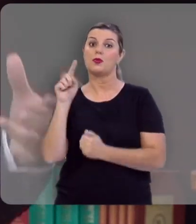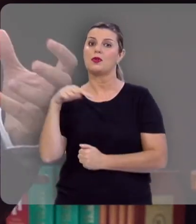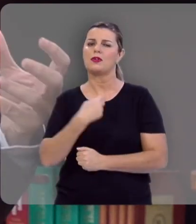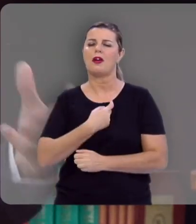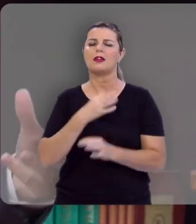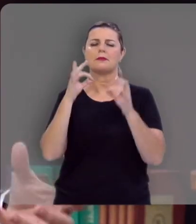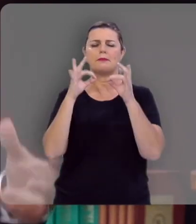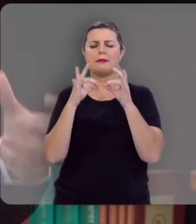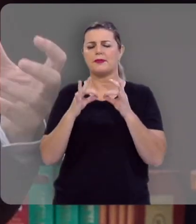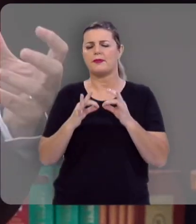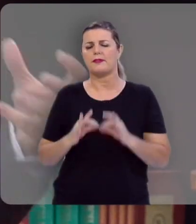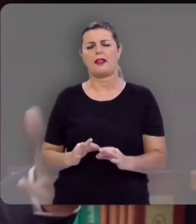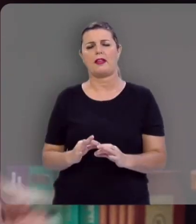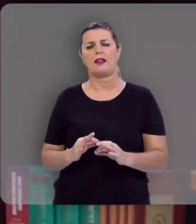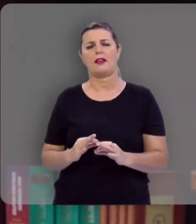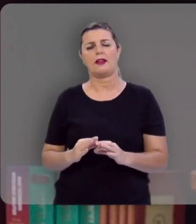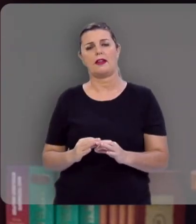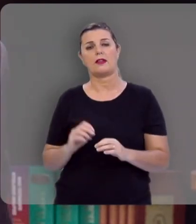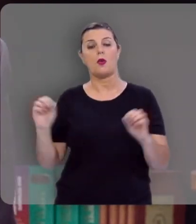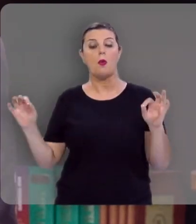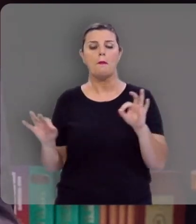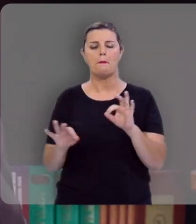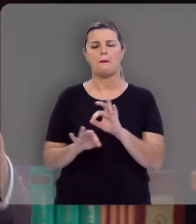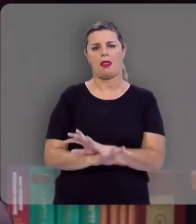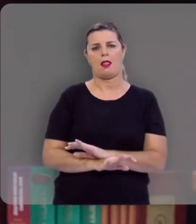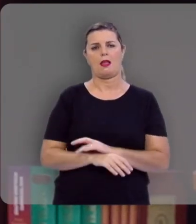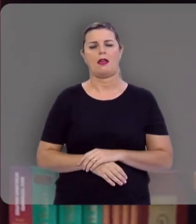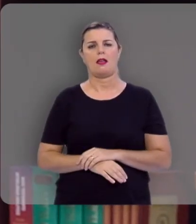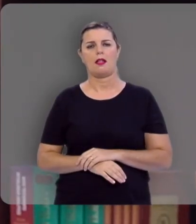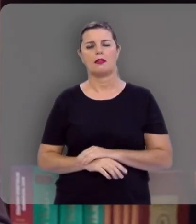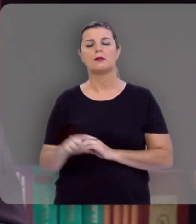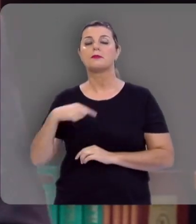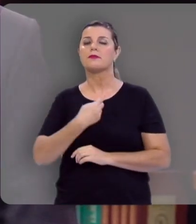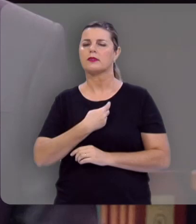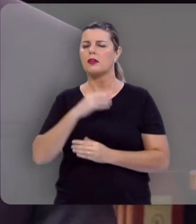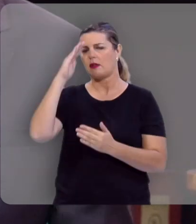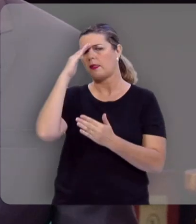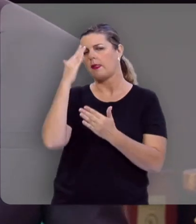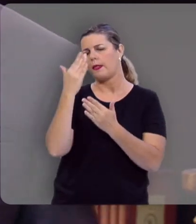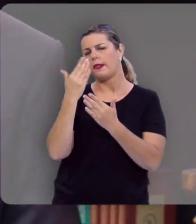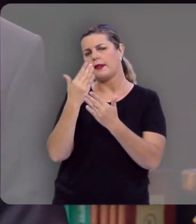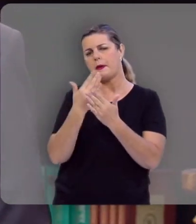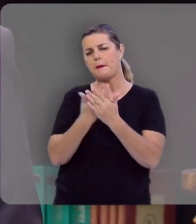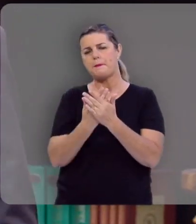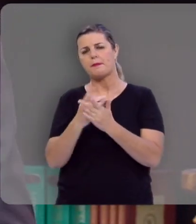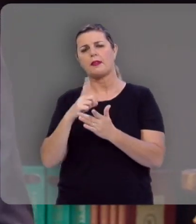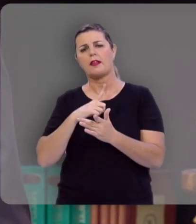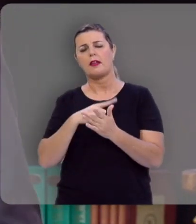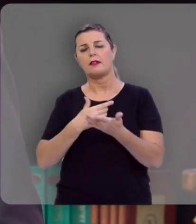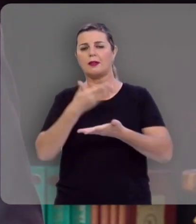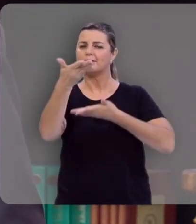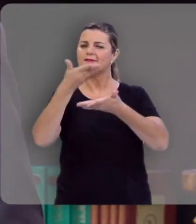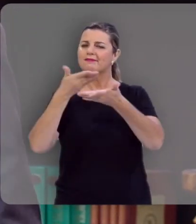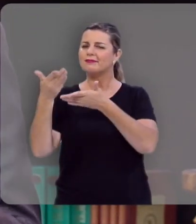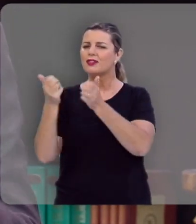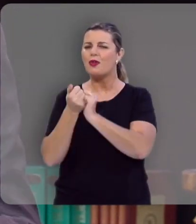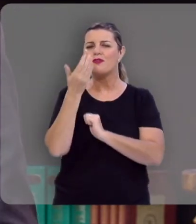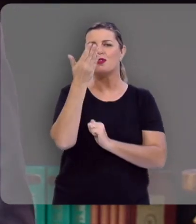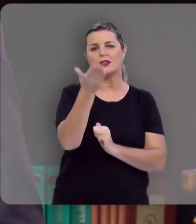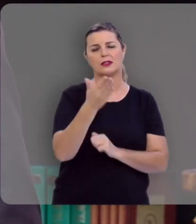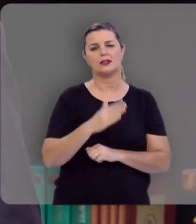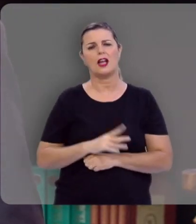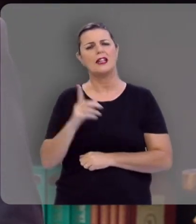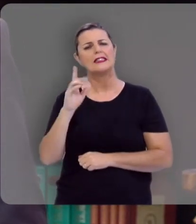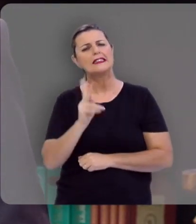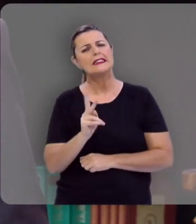ela é eficaz, Glória eficiente, a Deus, né? É completa. É isso aí. É nisso que nós cremos e é isso que nós temos compartilhado com